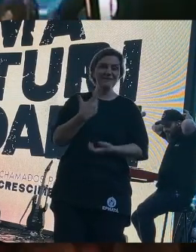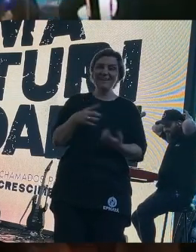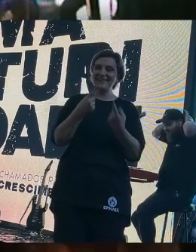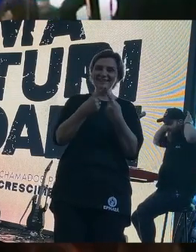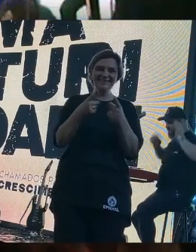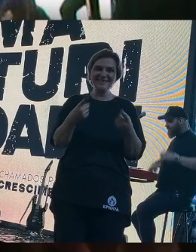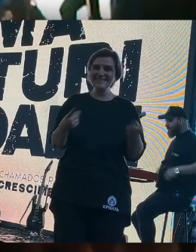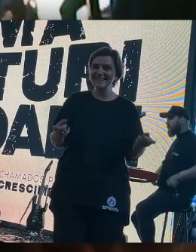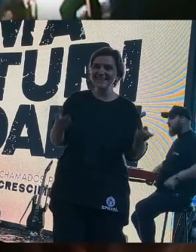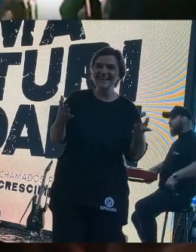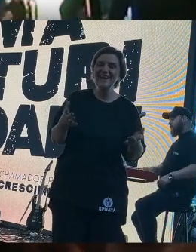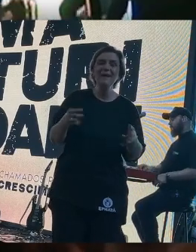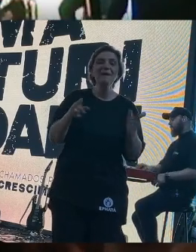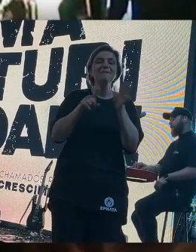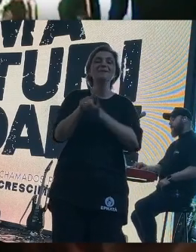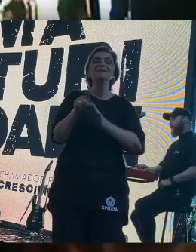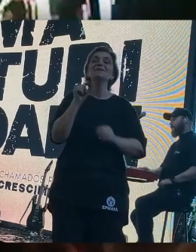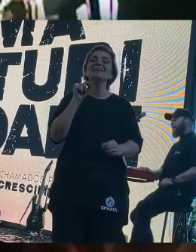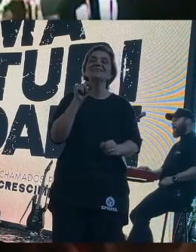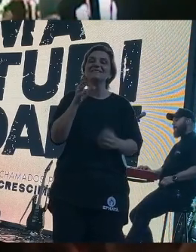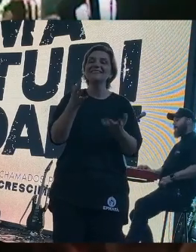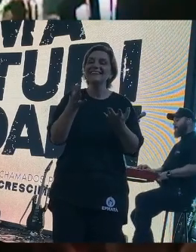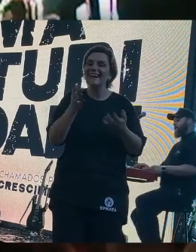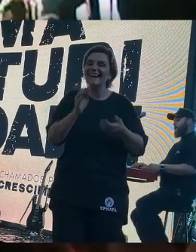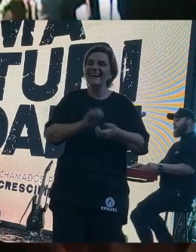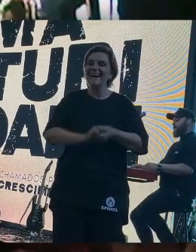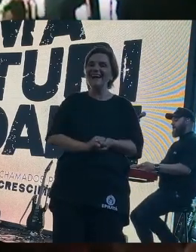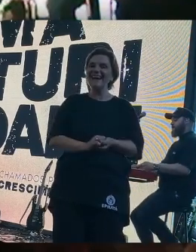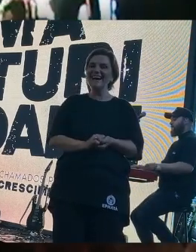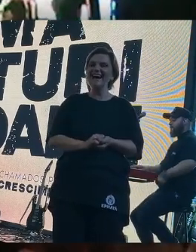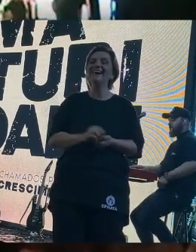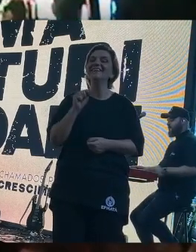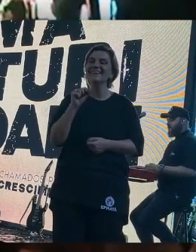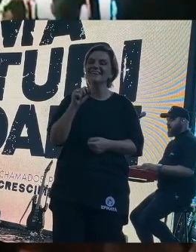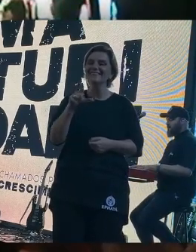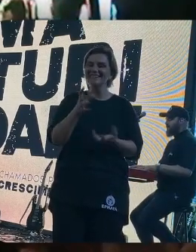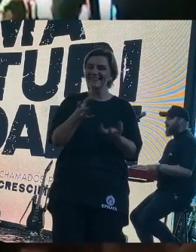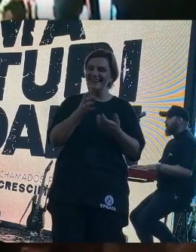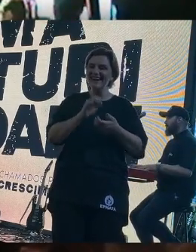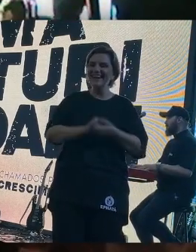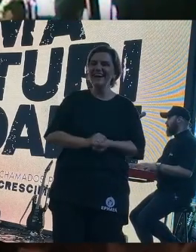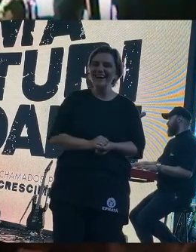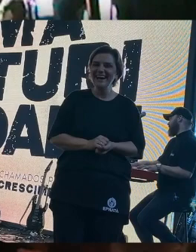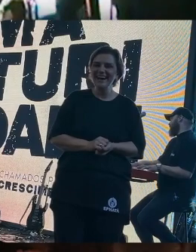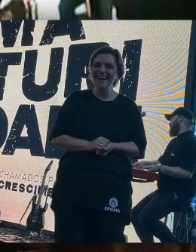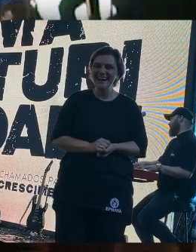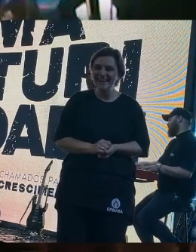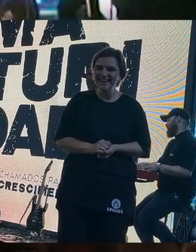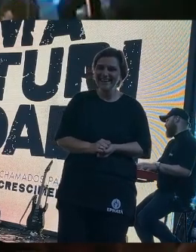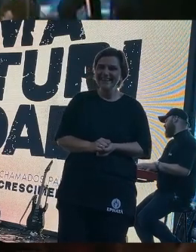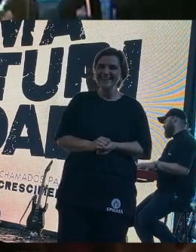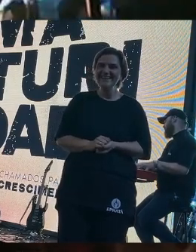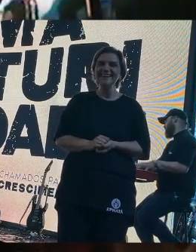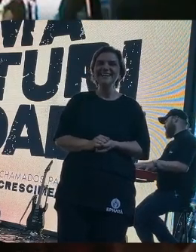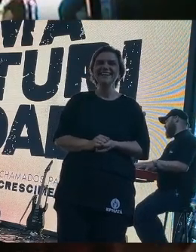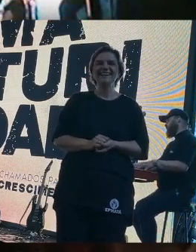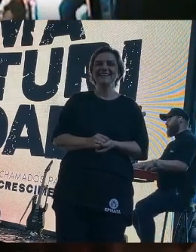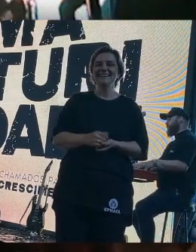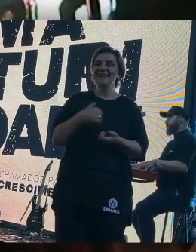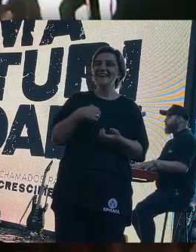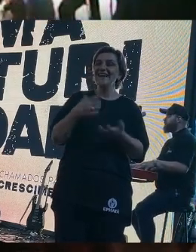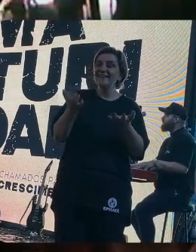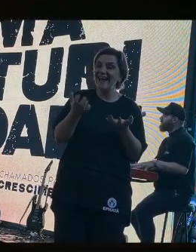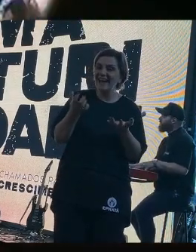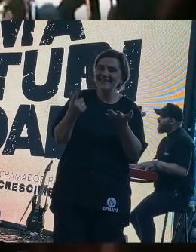churrasquinho. Pergunta agora para ele: o que é que você quer? Não, fala: o que é que você quer? Fala para ele agora: eu